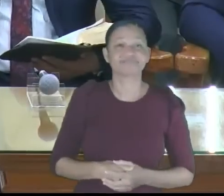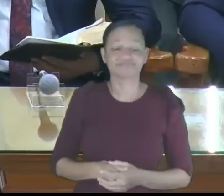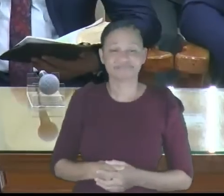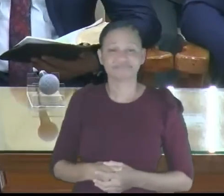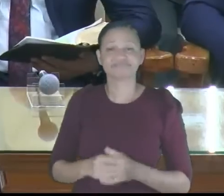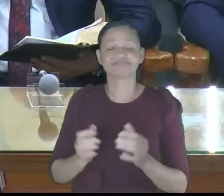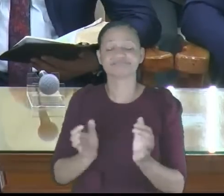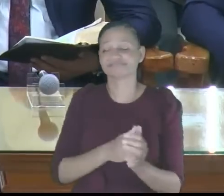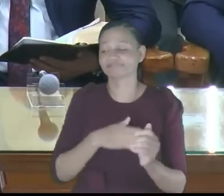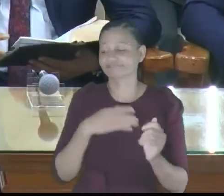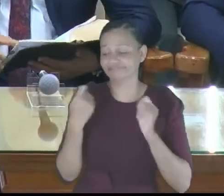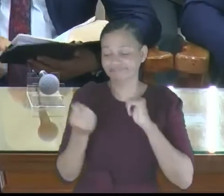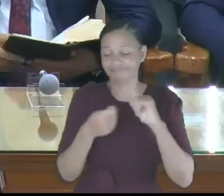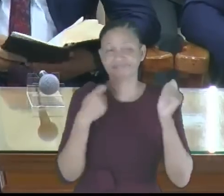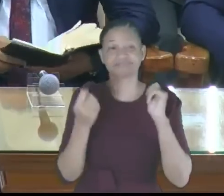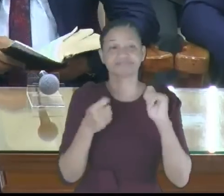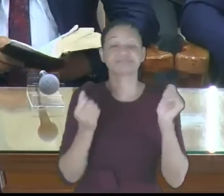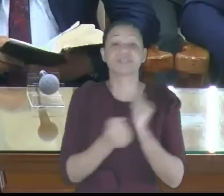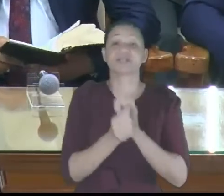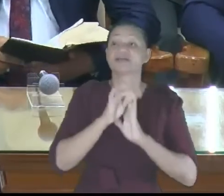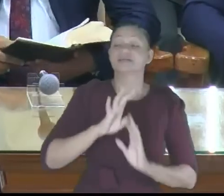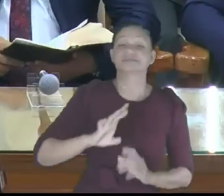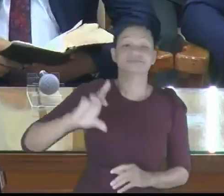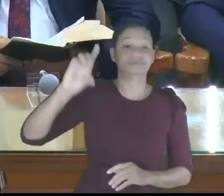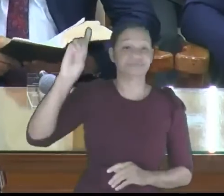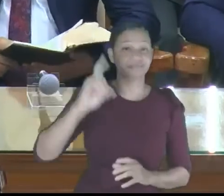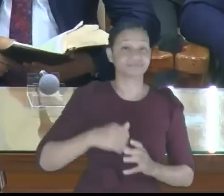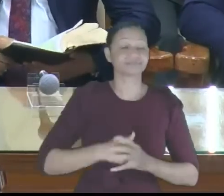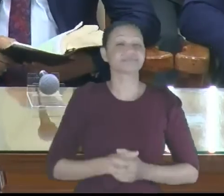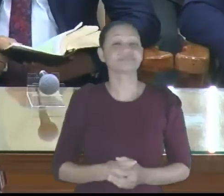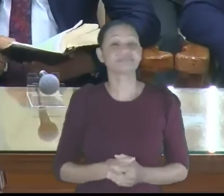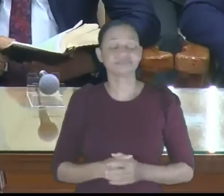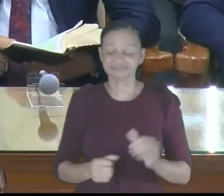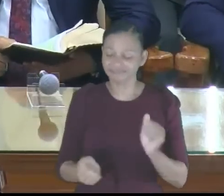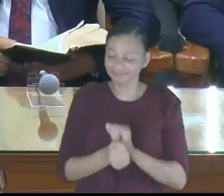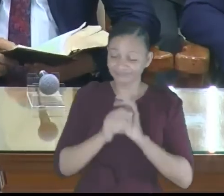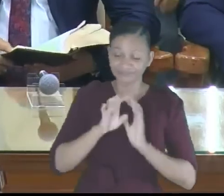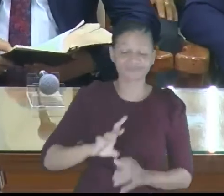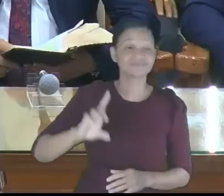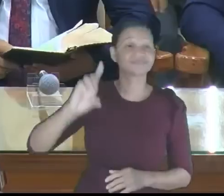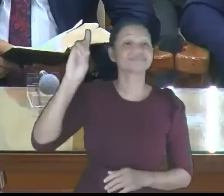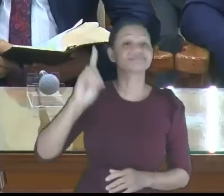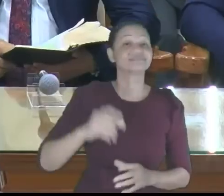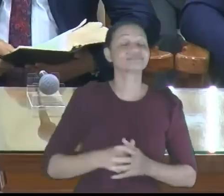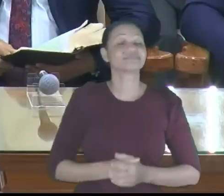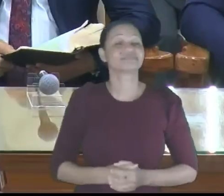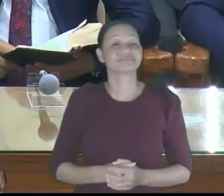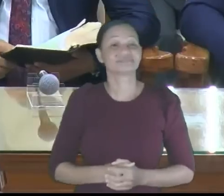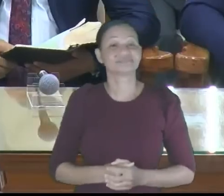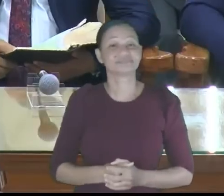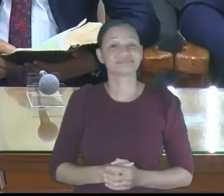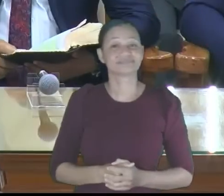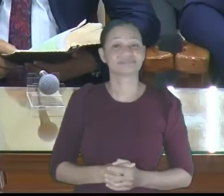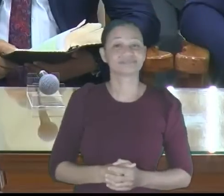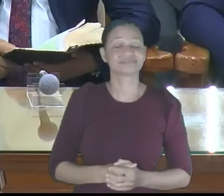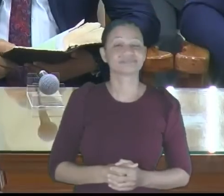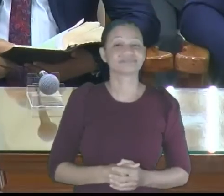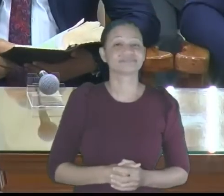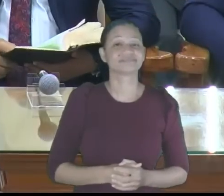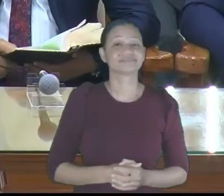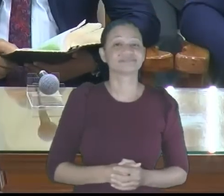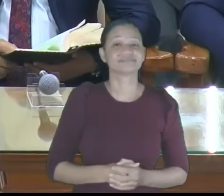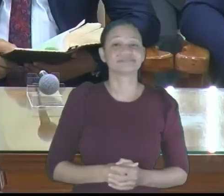Aleluia. Está aqui. Glória a Deus. Glória a Deus. Viva. A Viva